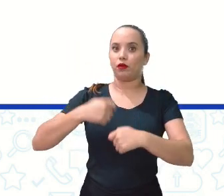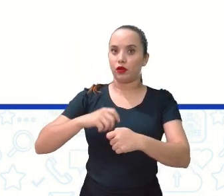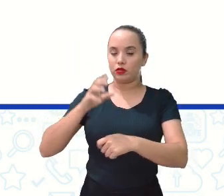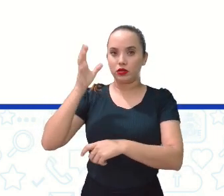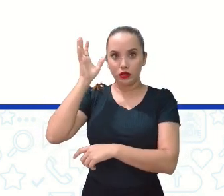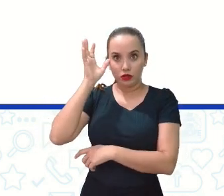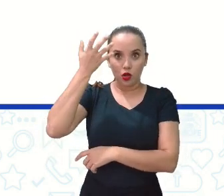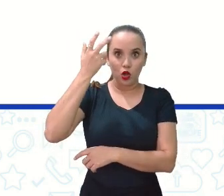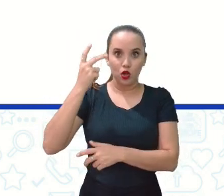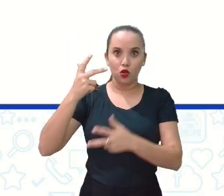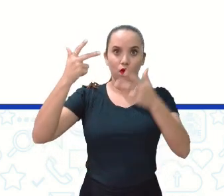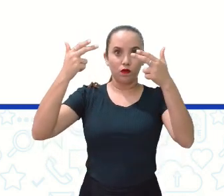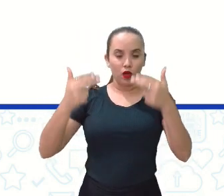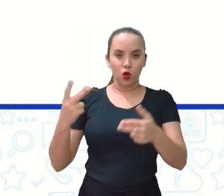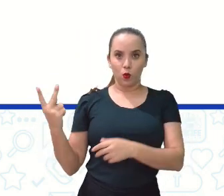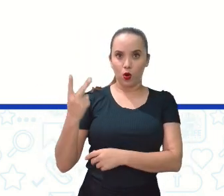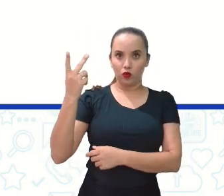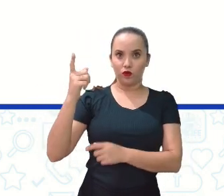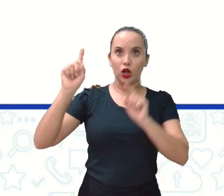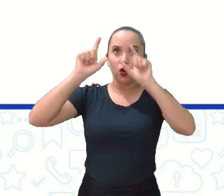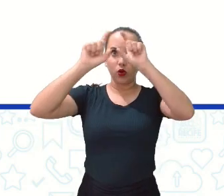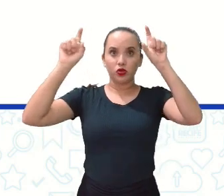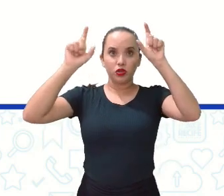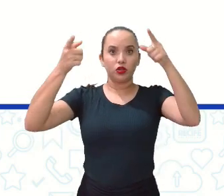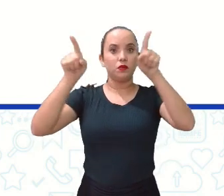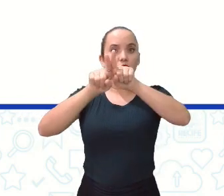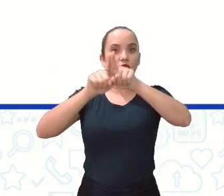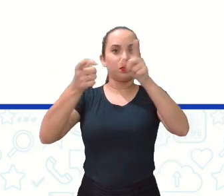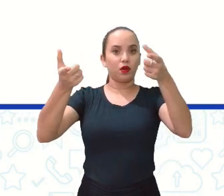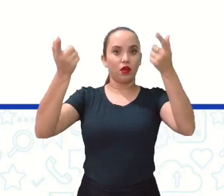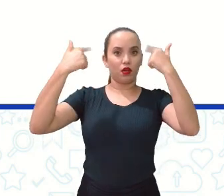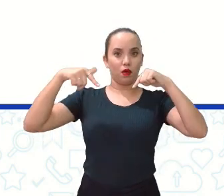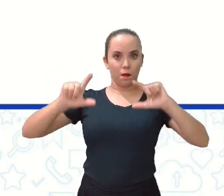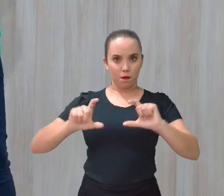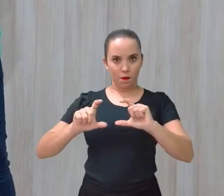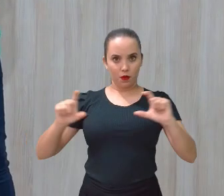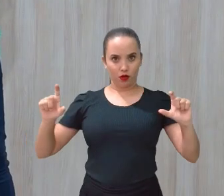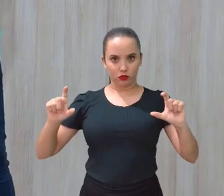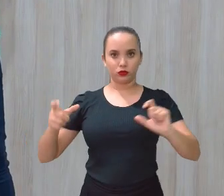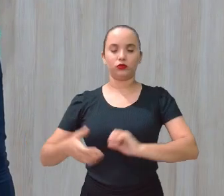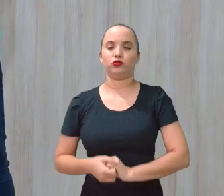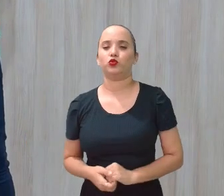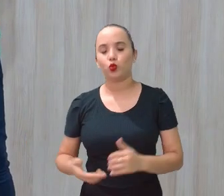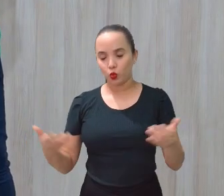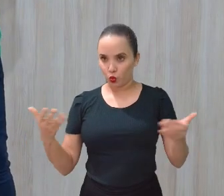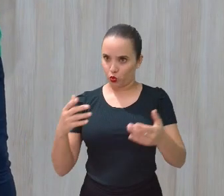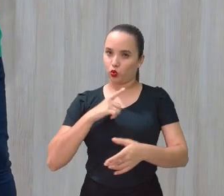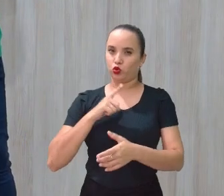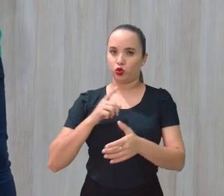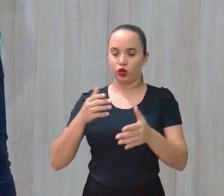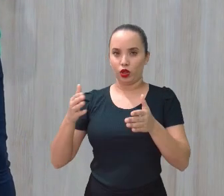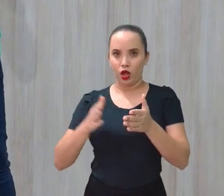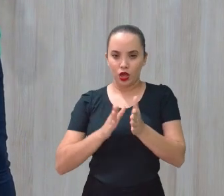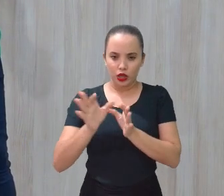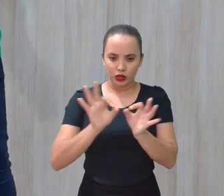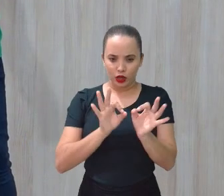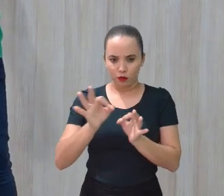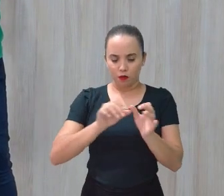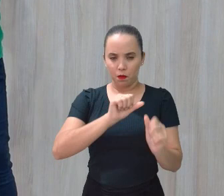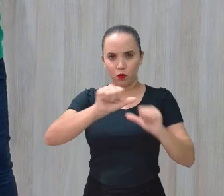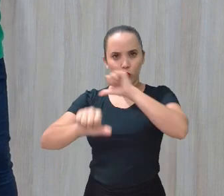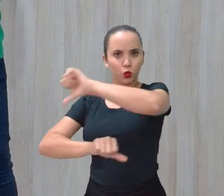equação de baixo. Lembrando também que a gente vai fazer na aula de hoje essa passagem, né? Ou seja, a gente usou muitos símbolos, a gente